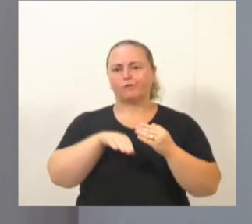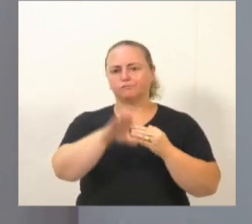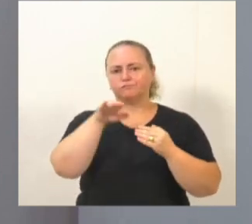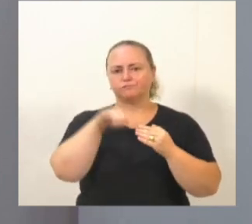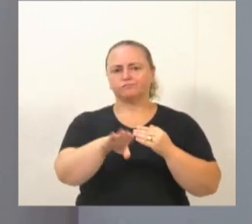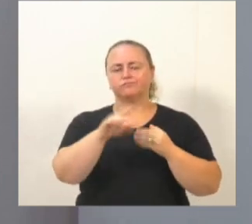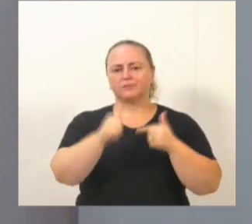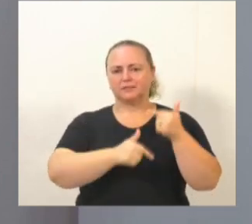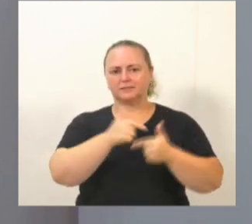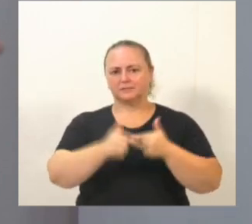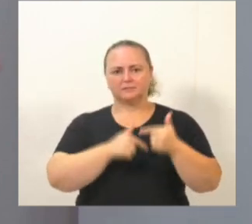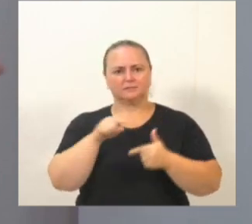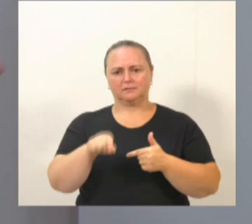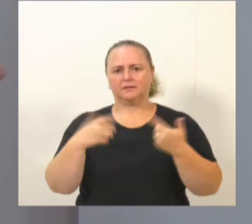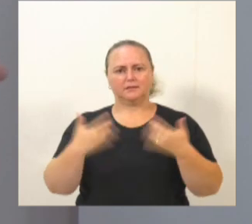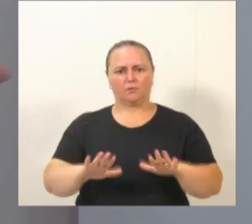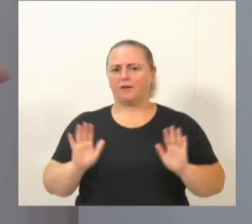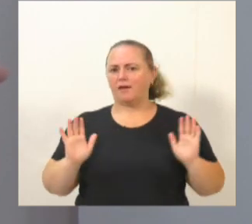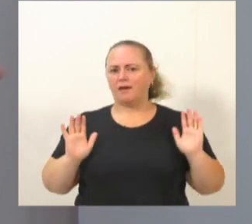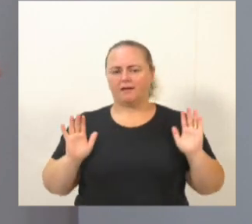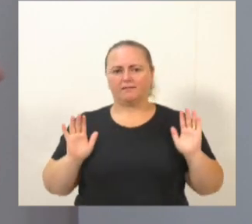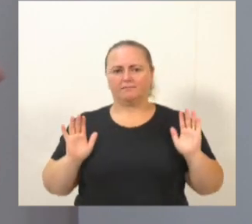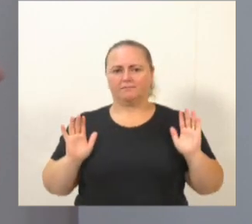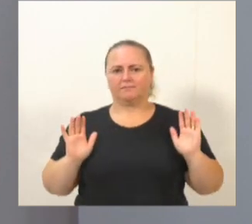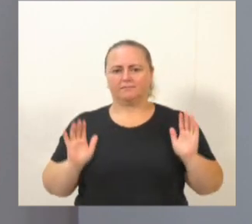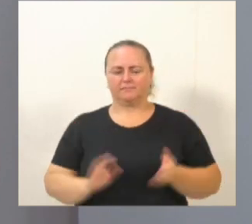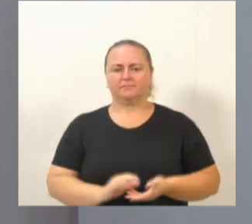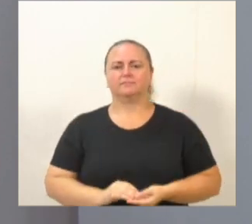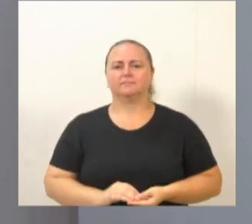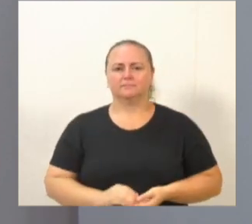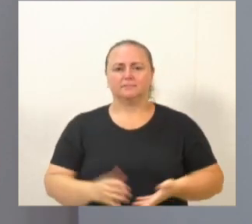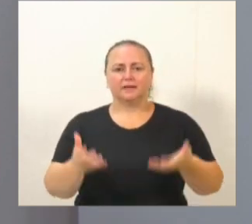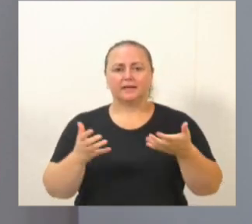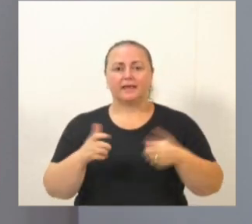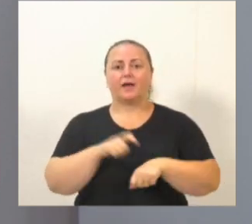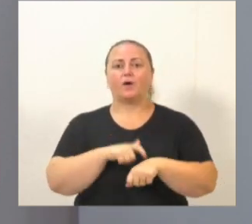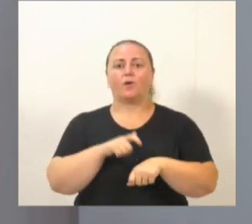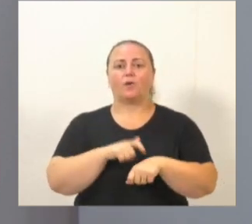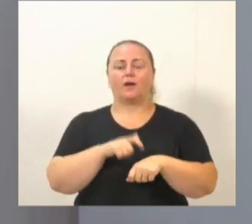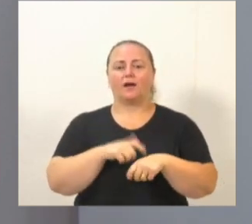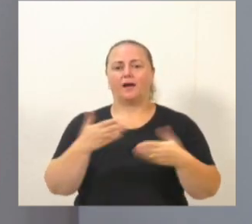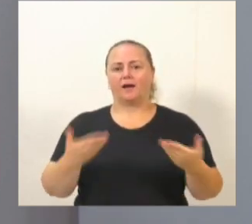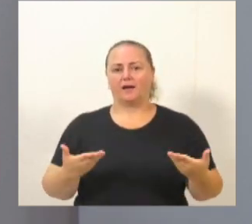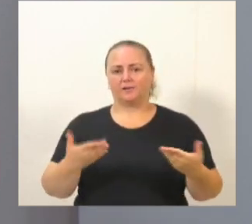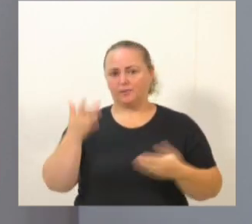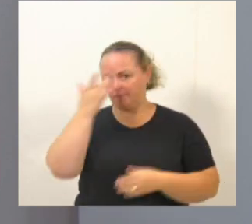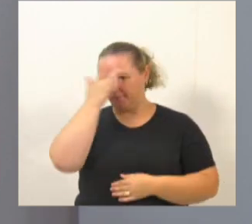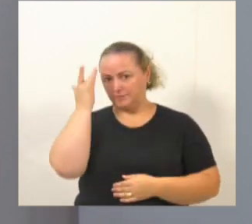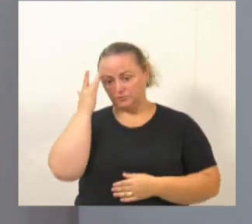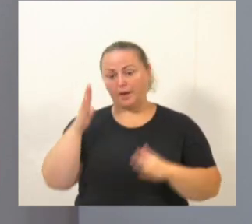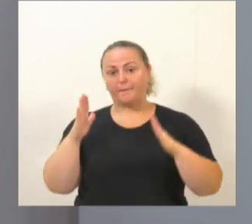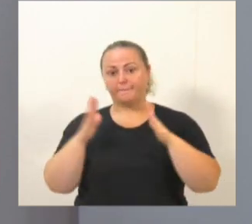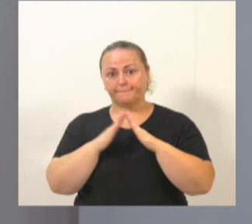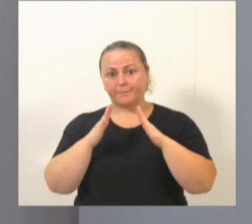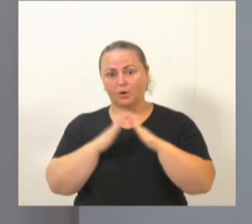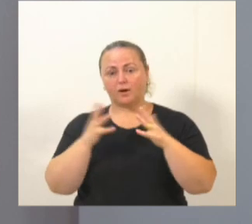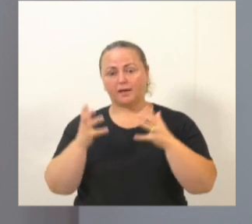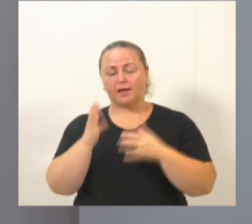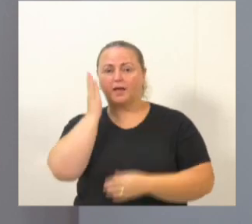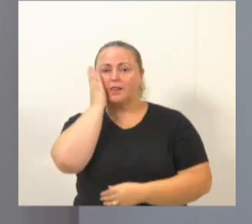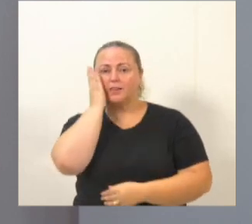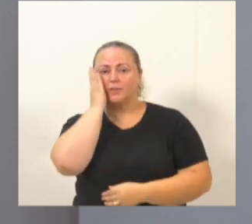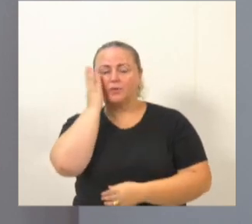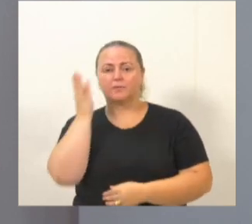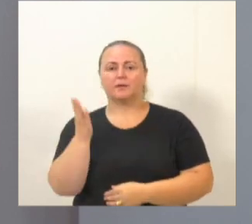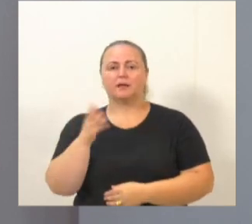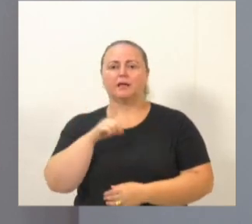cara não quer, quer que faça em outro horário, porque quem está lá morando, quer dormir durante a noite, você está com uma máquina